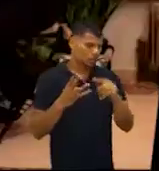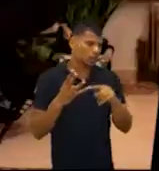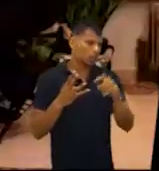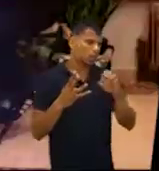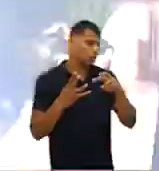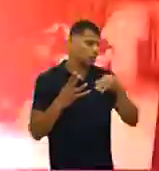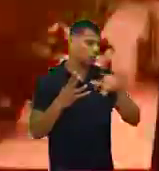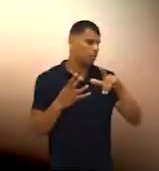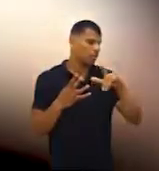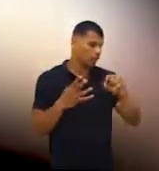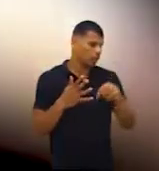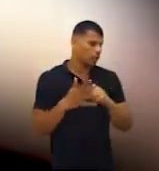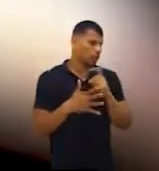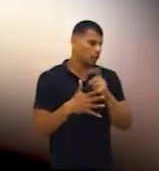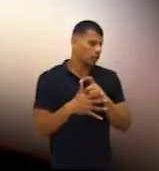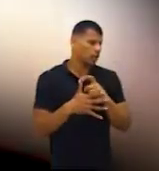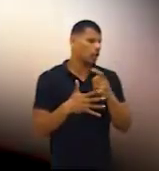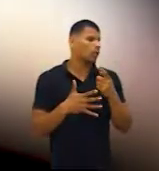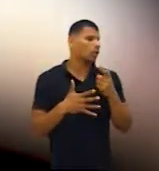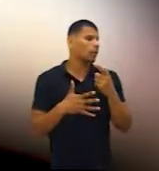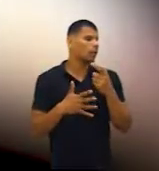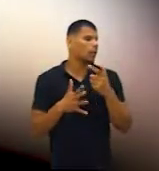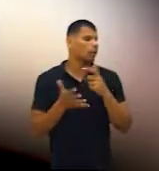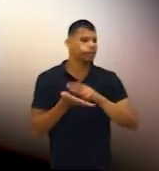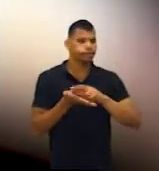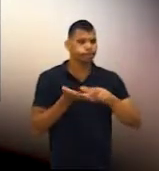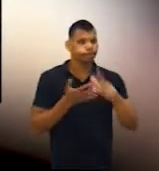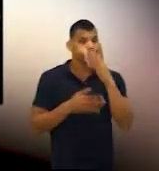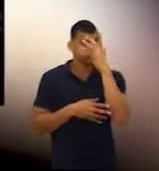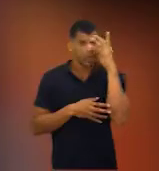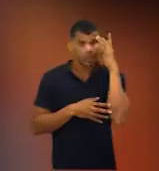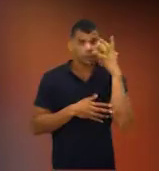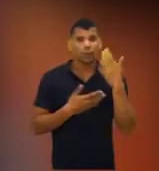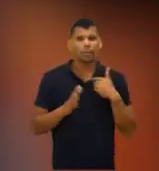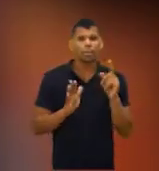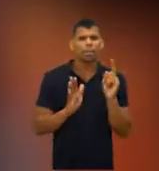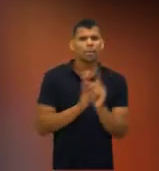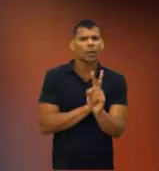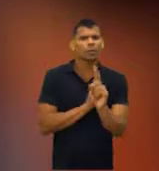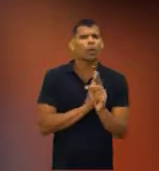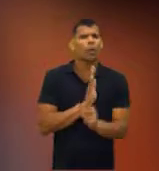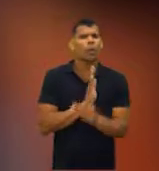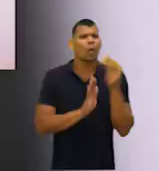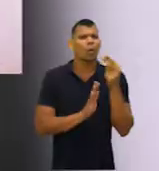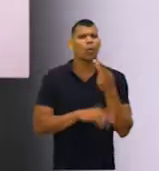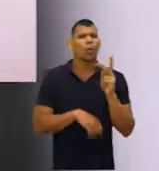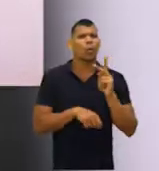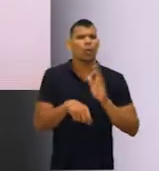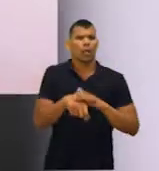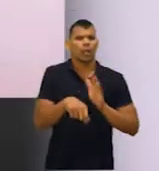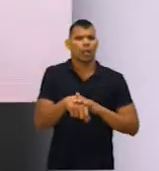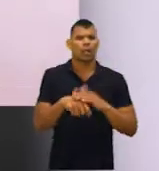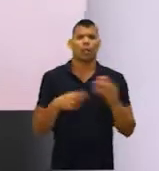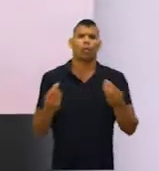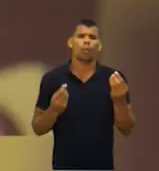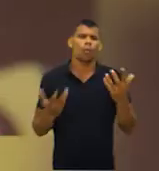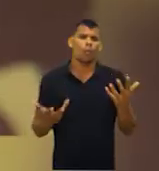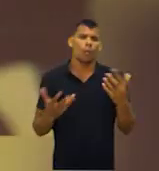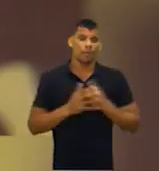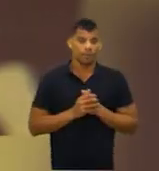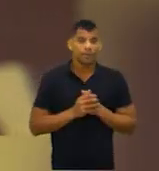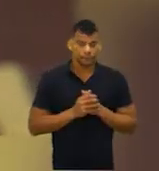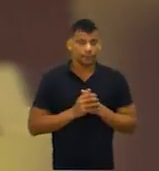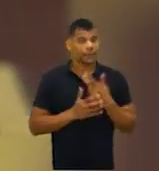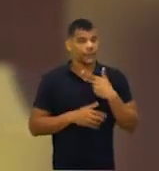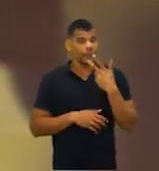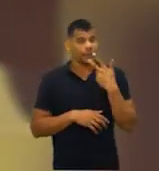mandar canções para outros cantores. Aí te grava Zizi Posse, Maria Bethânia, Ney Mato Grosso, Emílio Santiago e